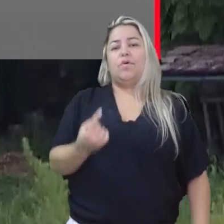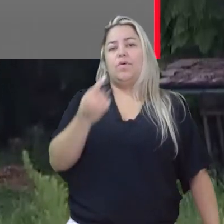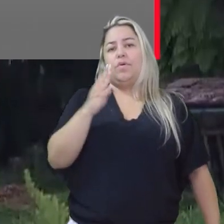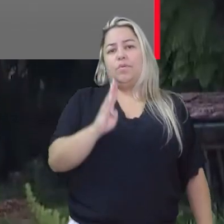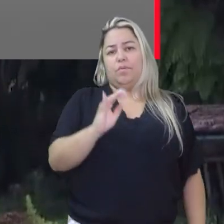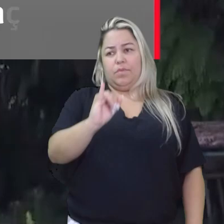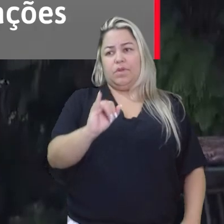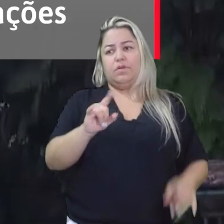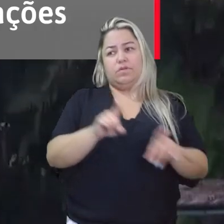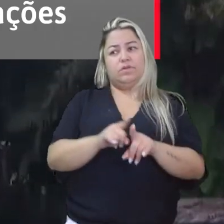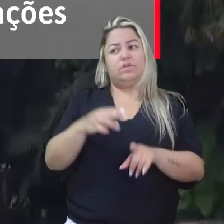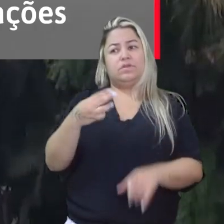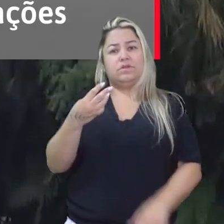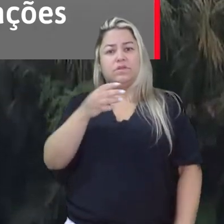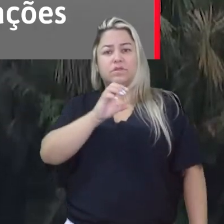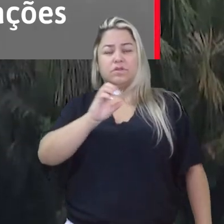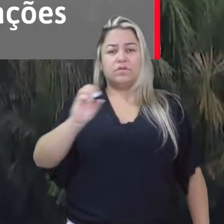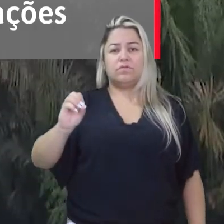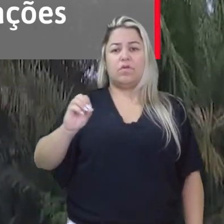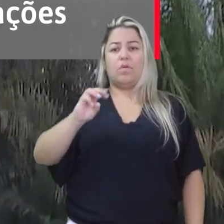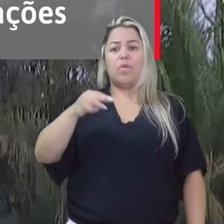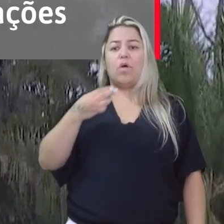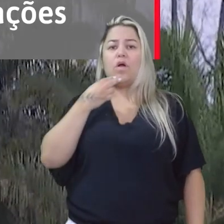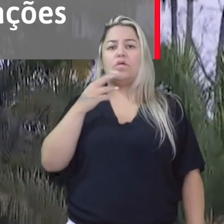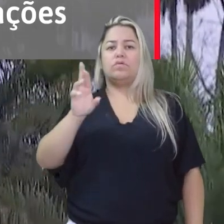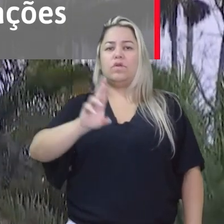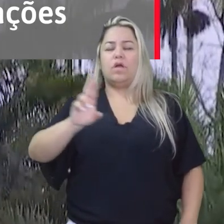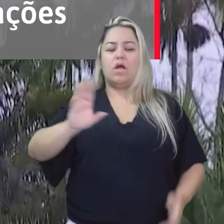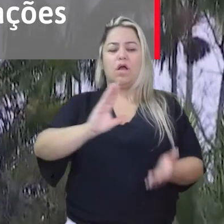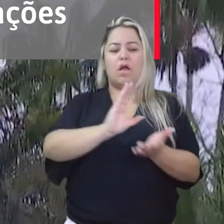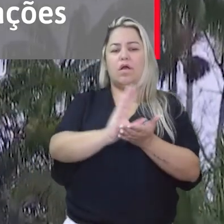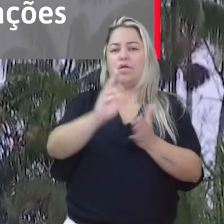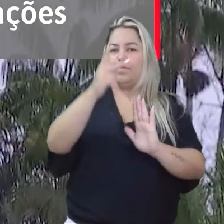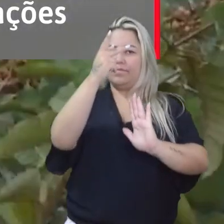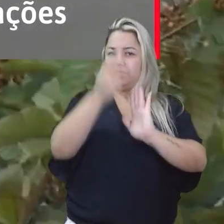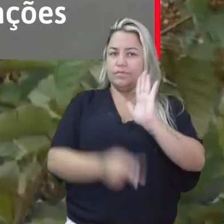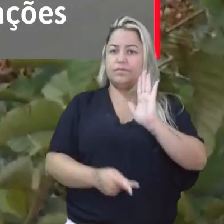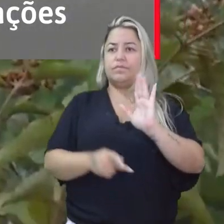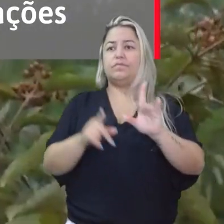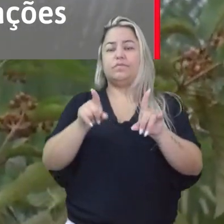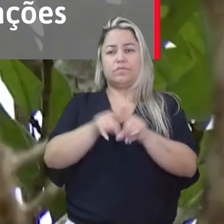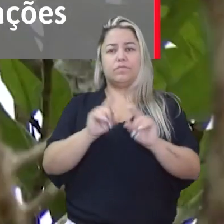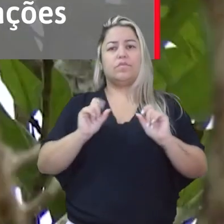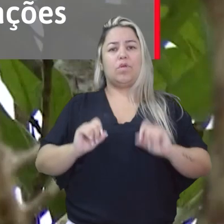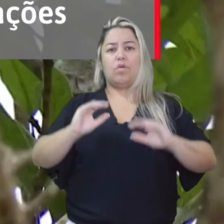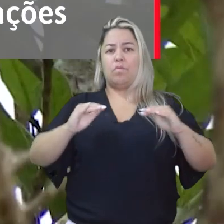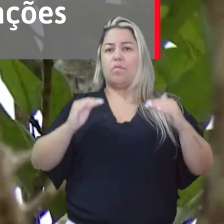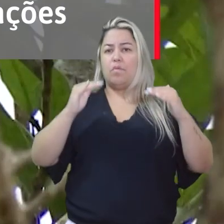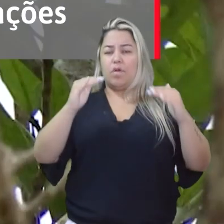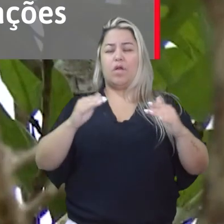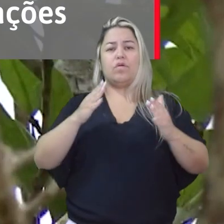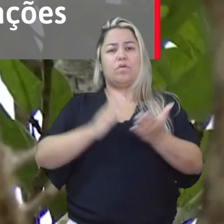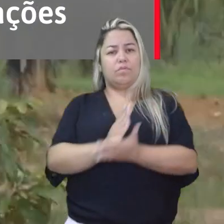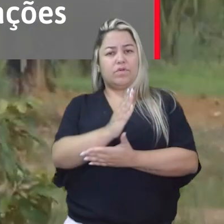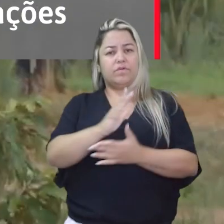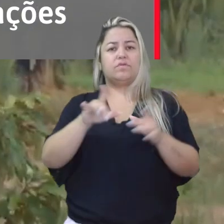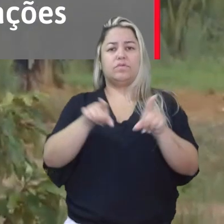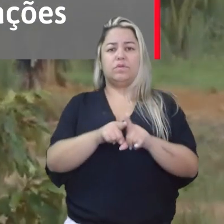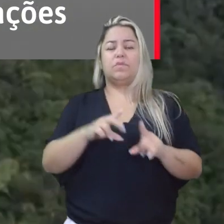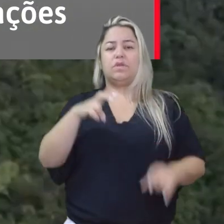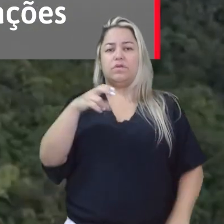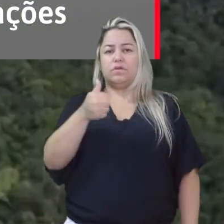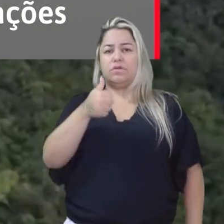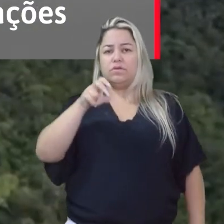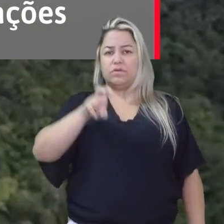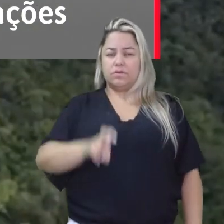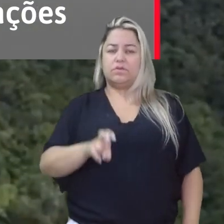1 bilhão e 300 milhões de reais em projetos e chamadas públicas. Esse foi o maior volume de aprovações